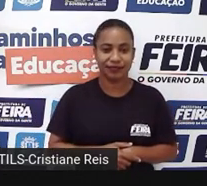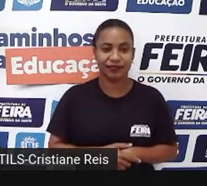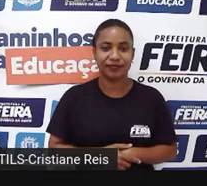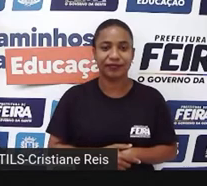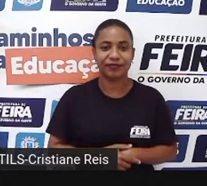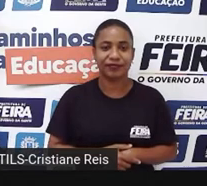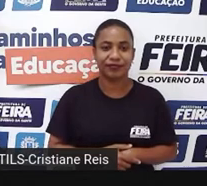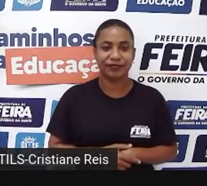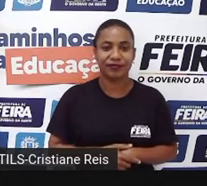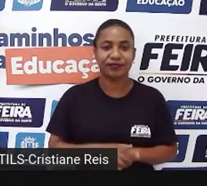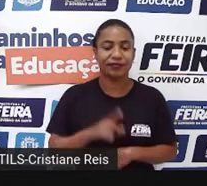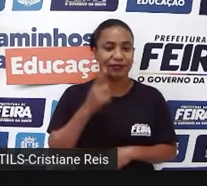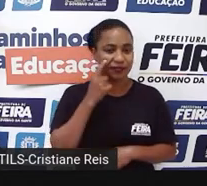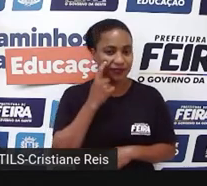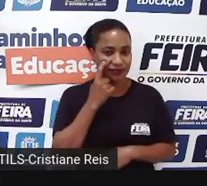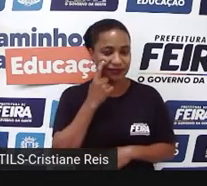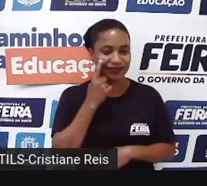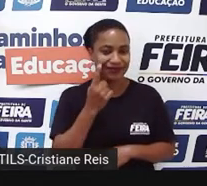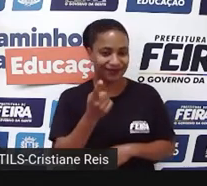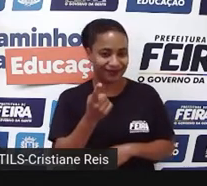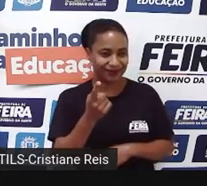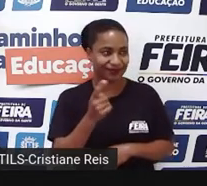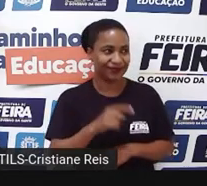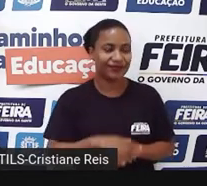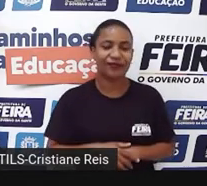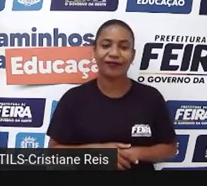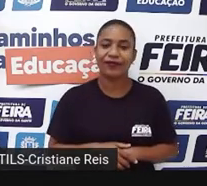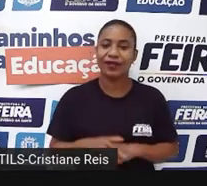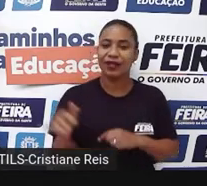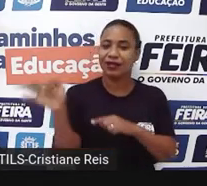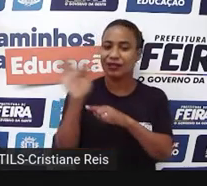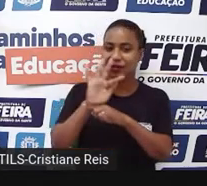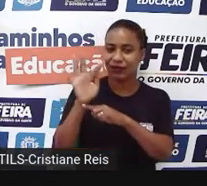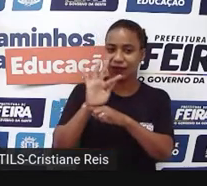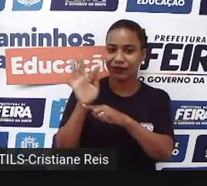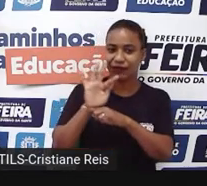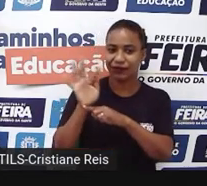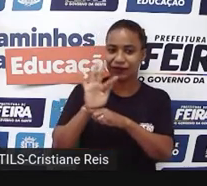five. What time of movie is it? Que tipo de filme é esse?